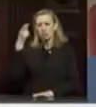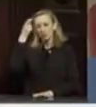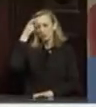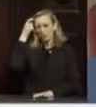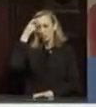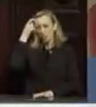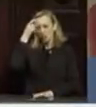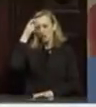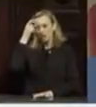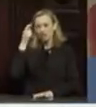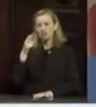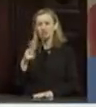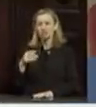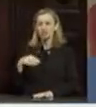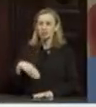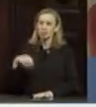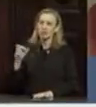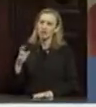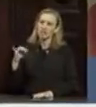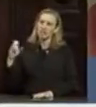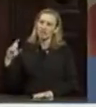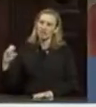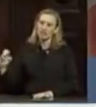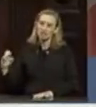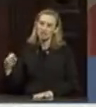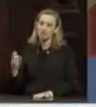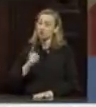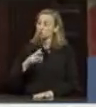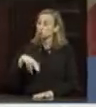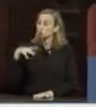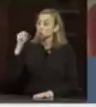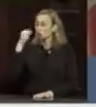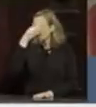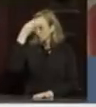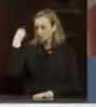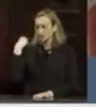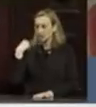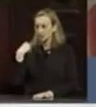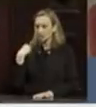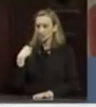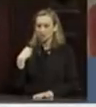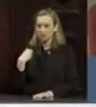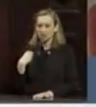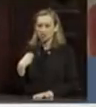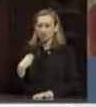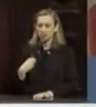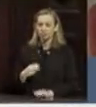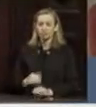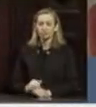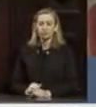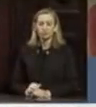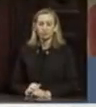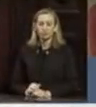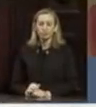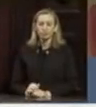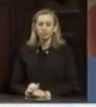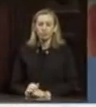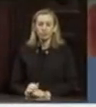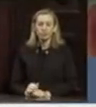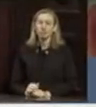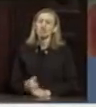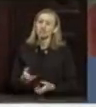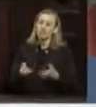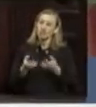memória efetiva, que não será esquecida. E a gente não pede vingança, isso é para os bárbaros. A gente pede